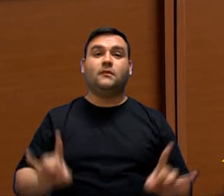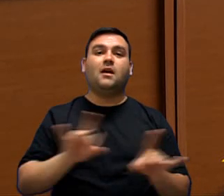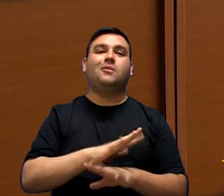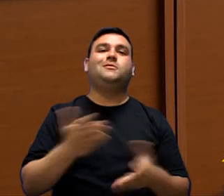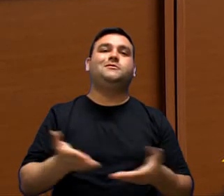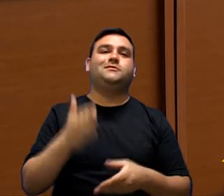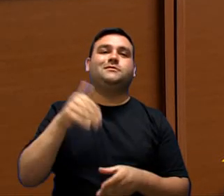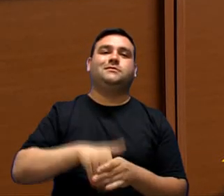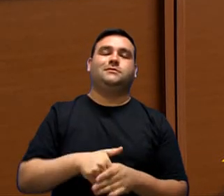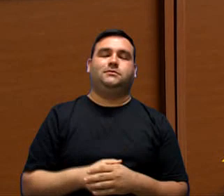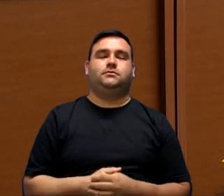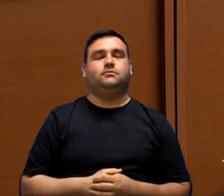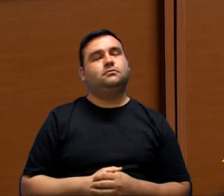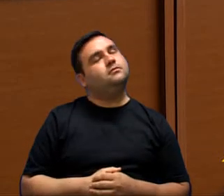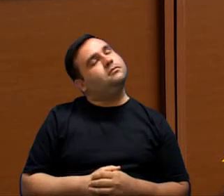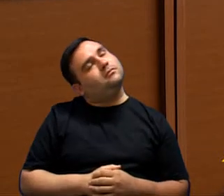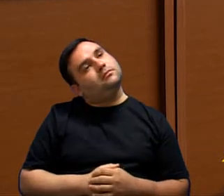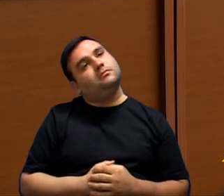Encerrada a votação.